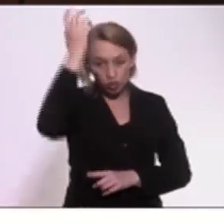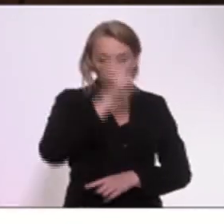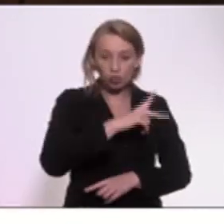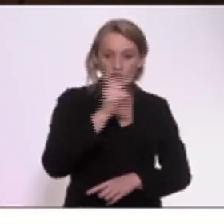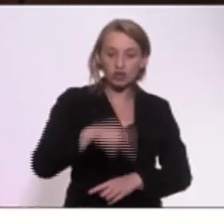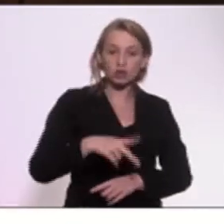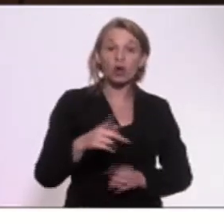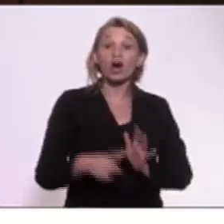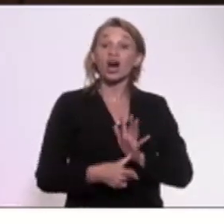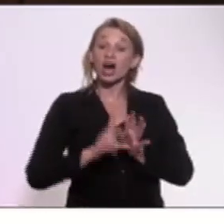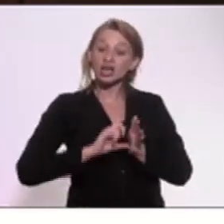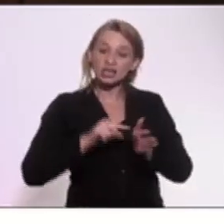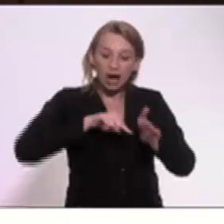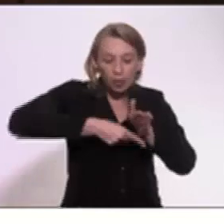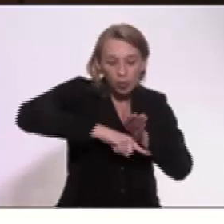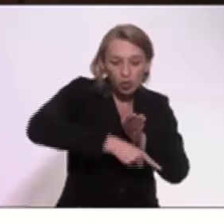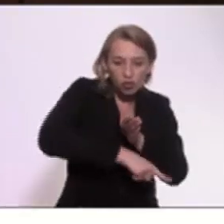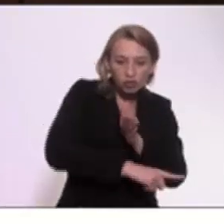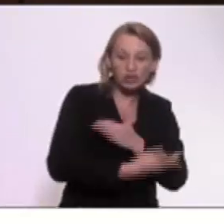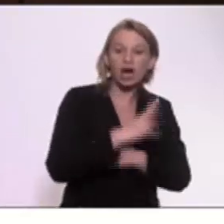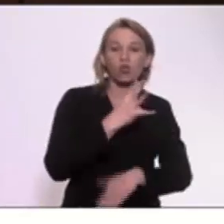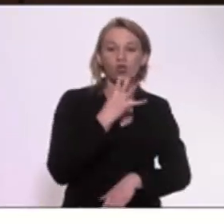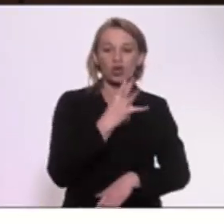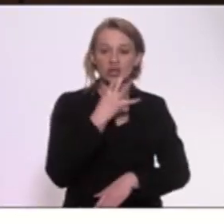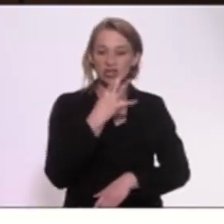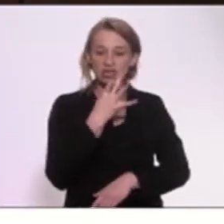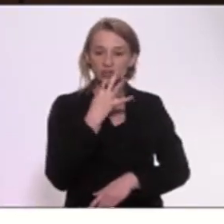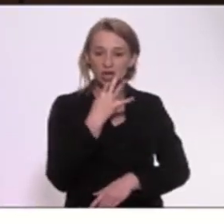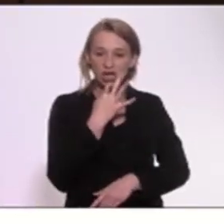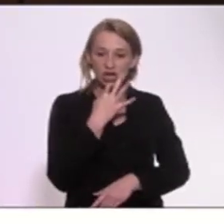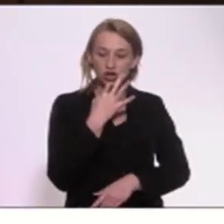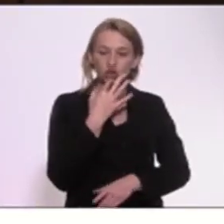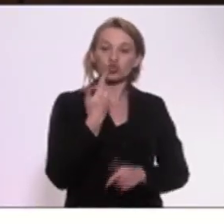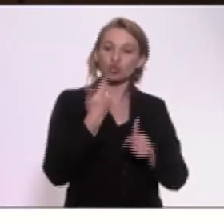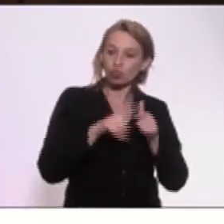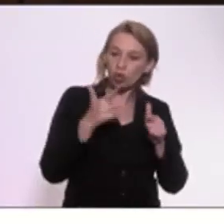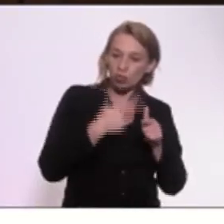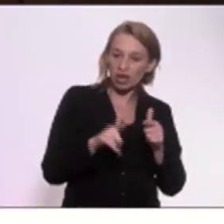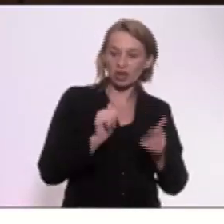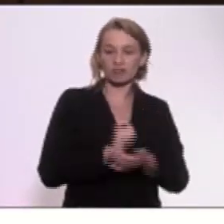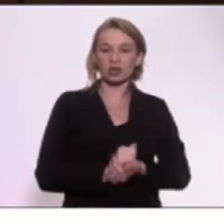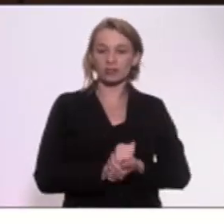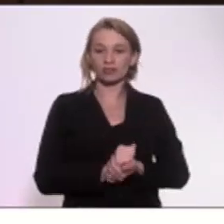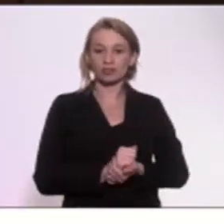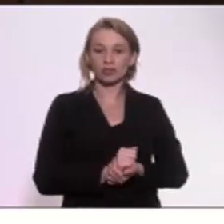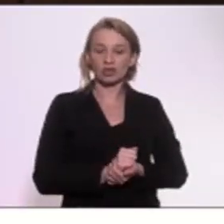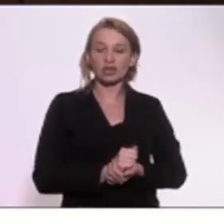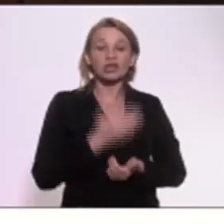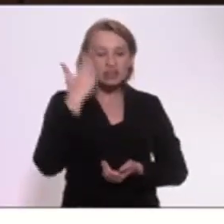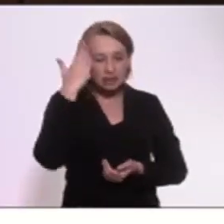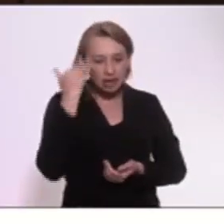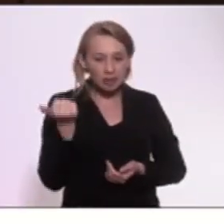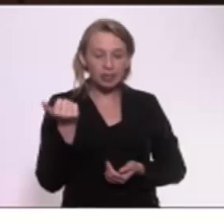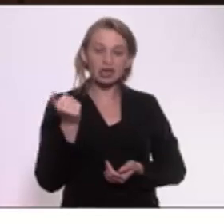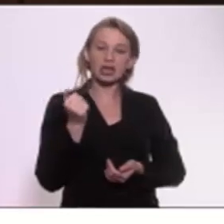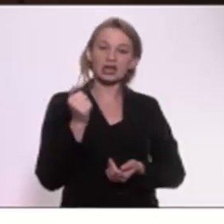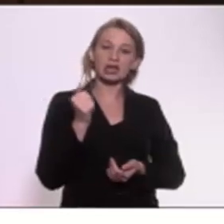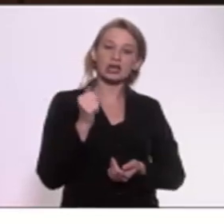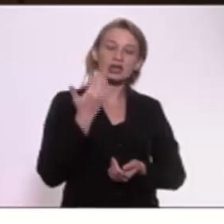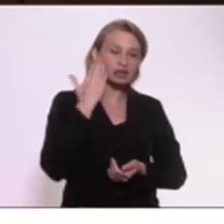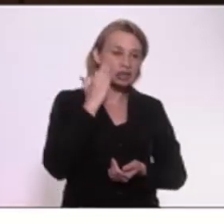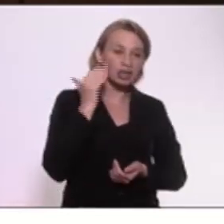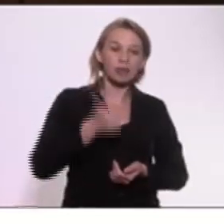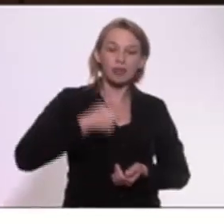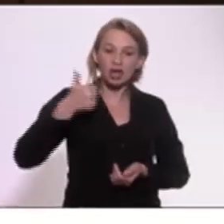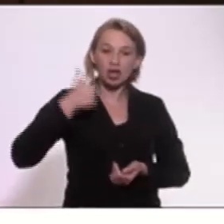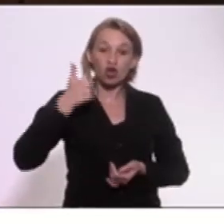antes aprofundar uma compreensão da natureza do problema e esgotar os mecanismos e